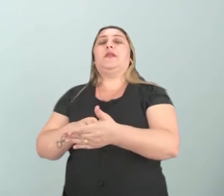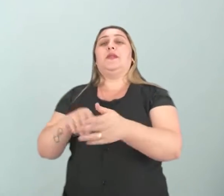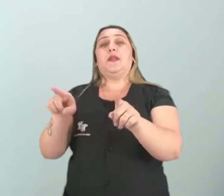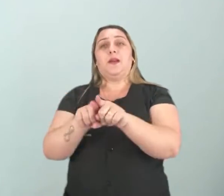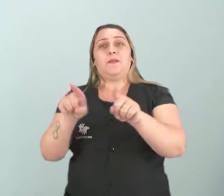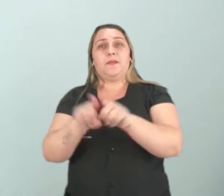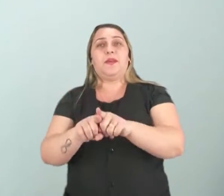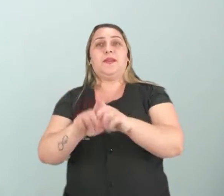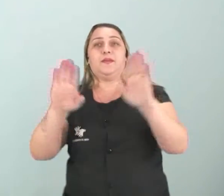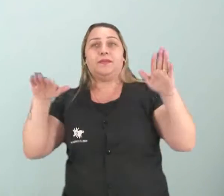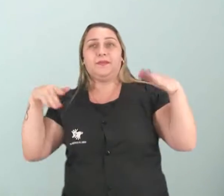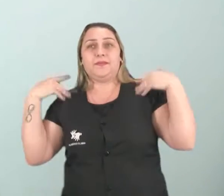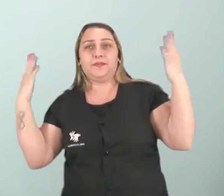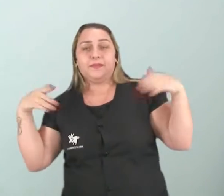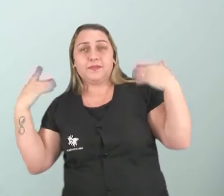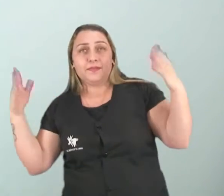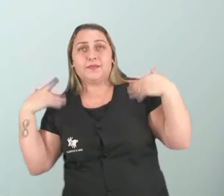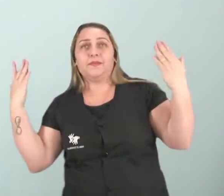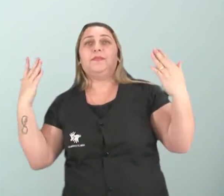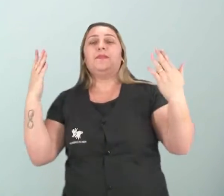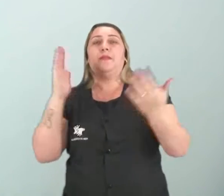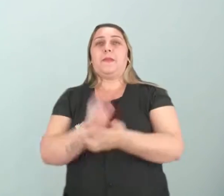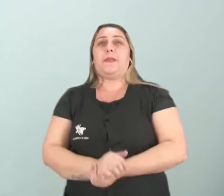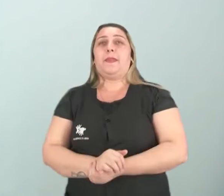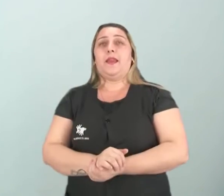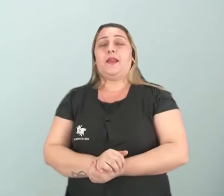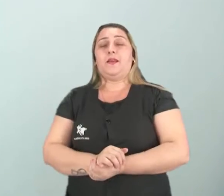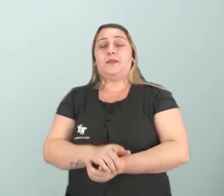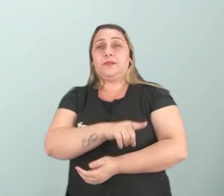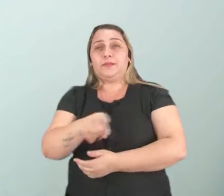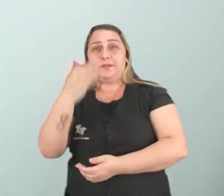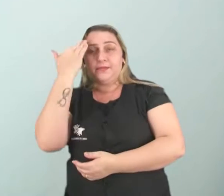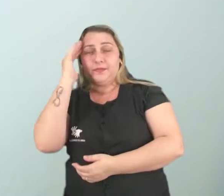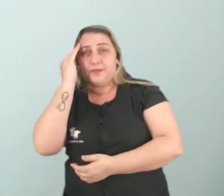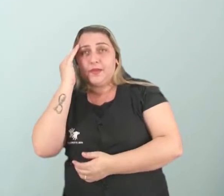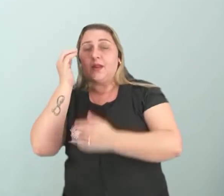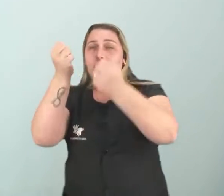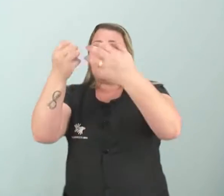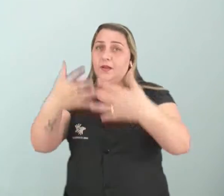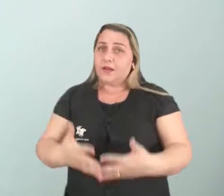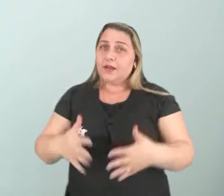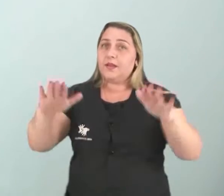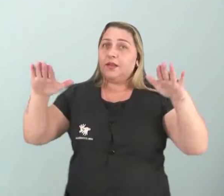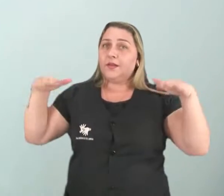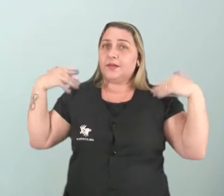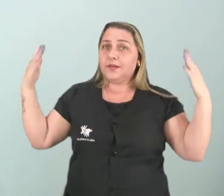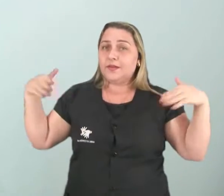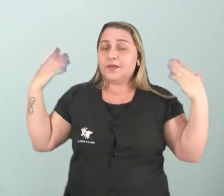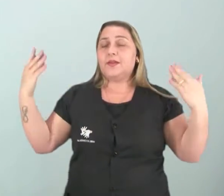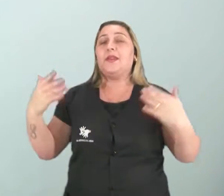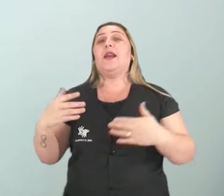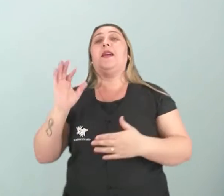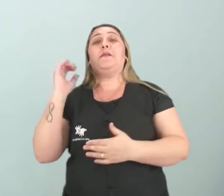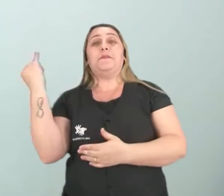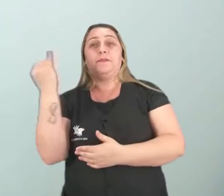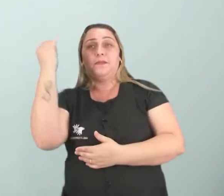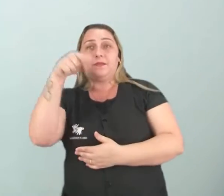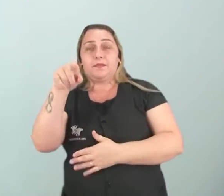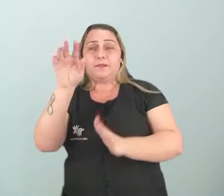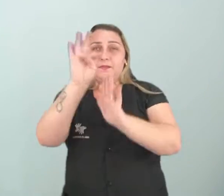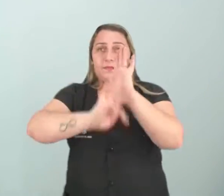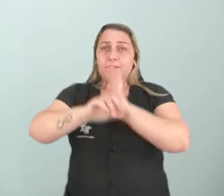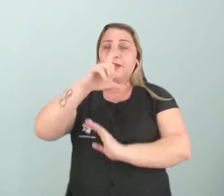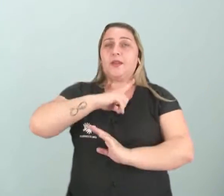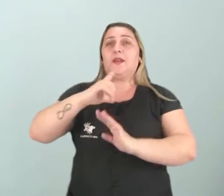são as ações. Muito bem. E para você compreender uma narrativa de aventura, é necessário que seu texto